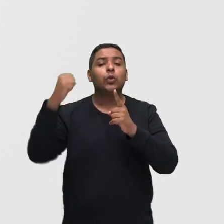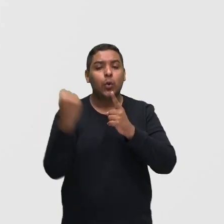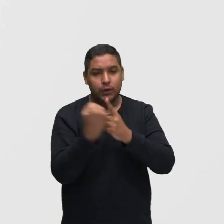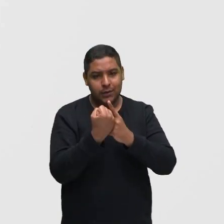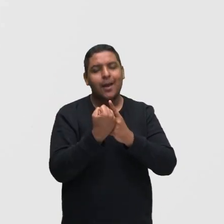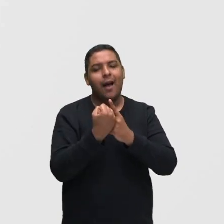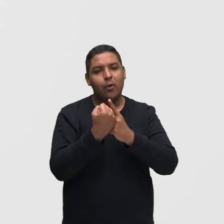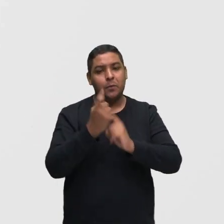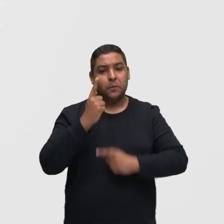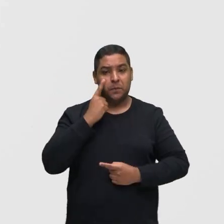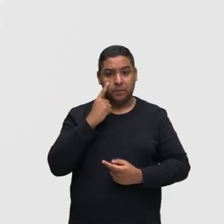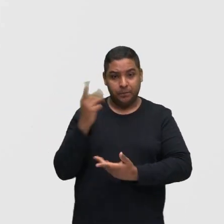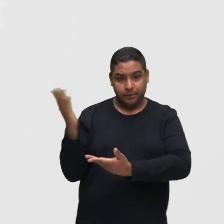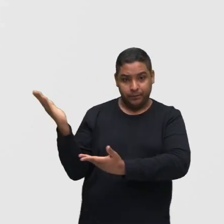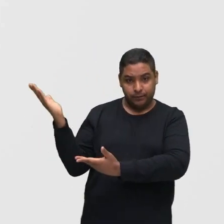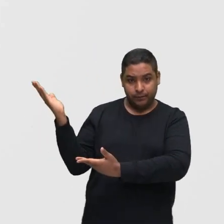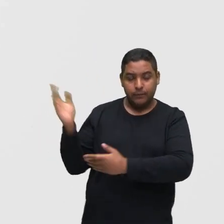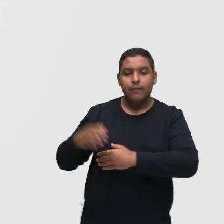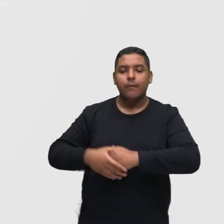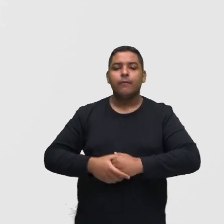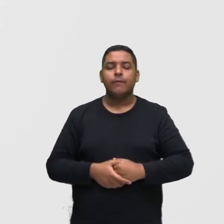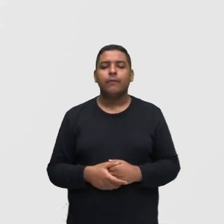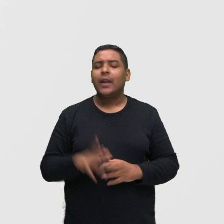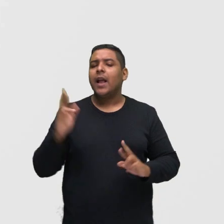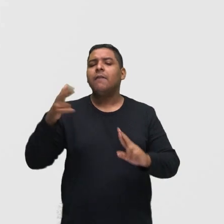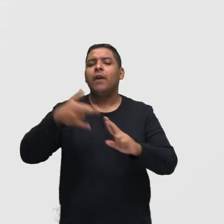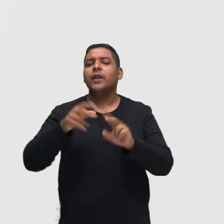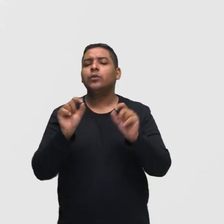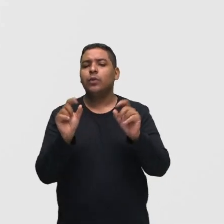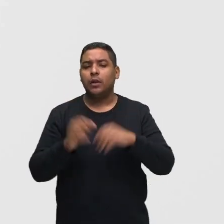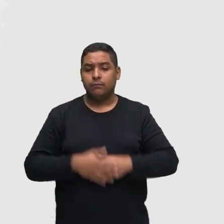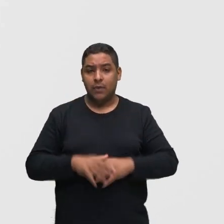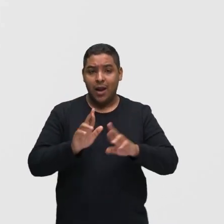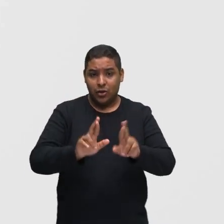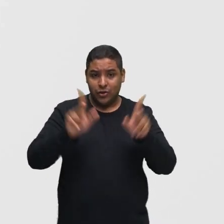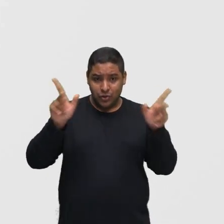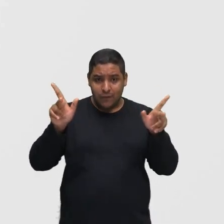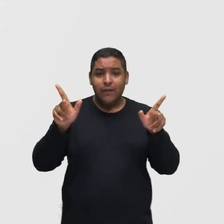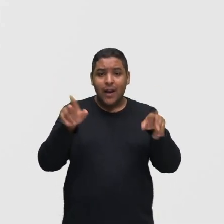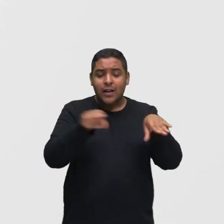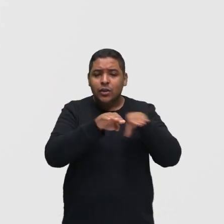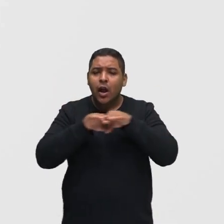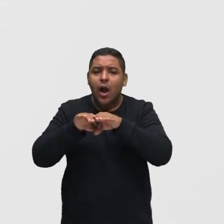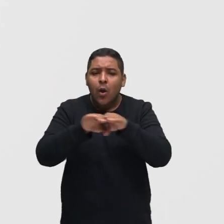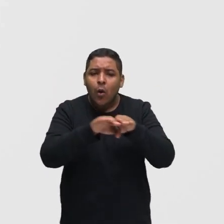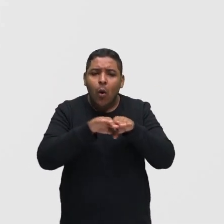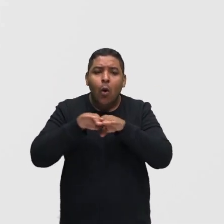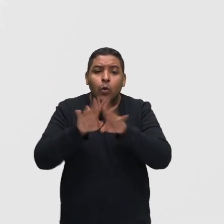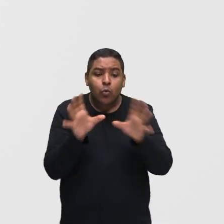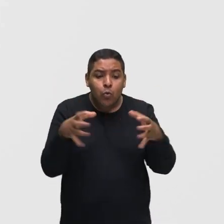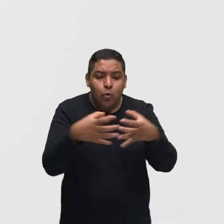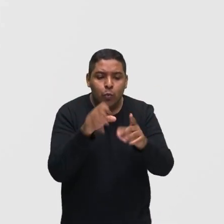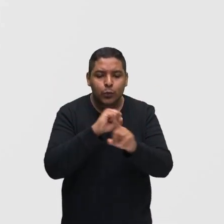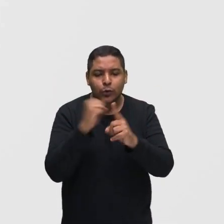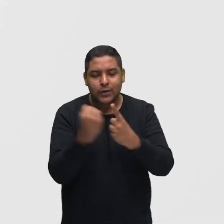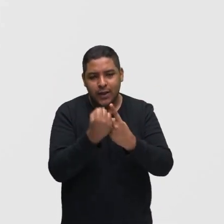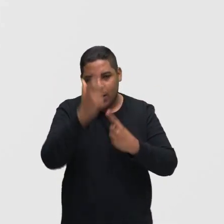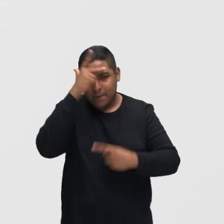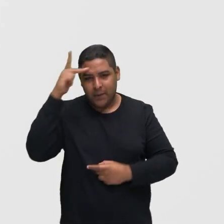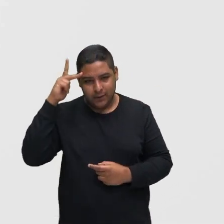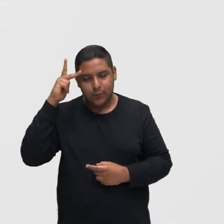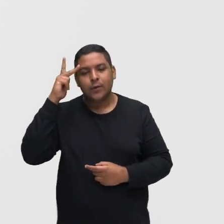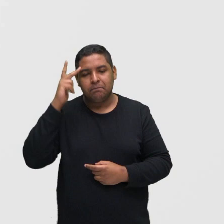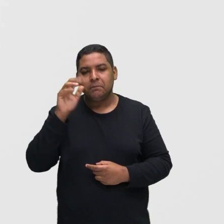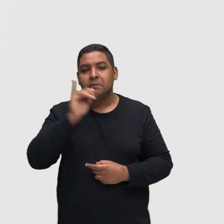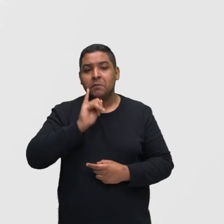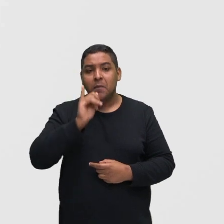variação linguística, ela está relacionada às diferenças de acordo com o grupo social do falante, né? A gente traz aqui um